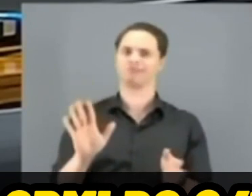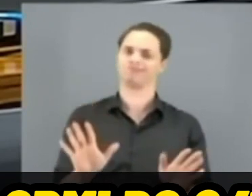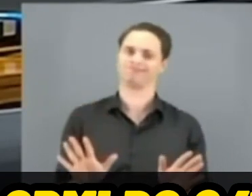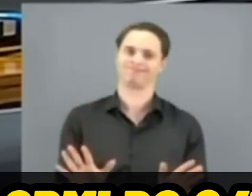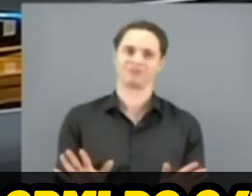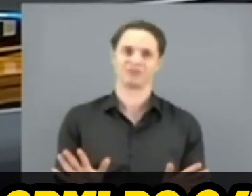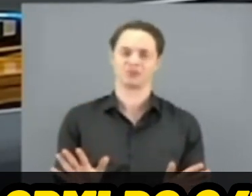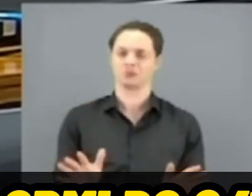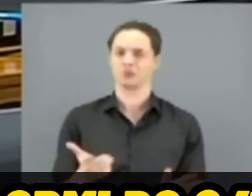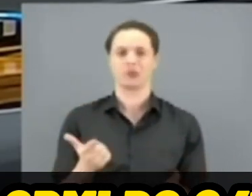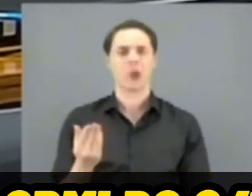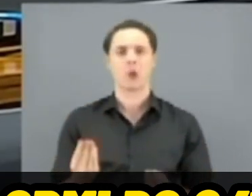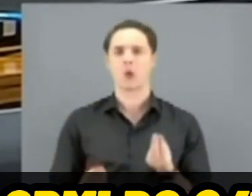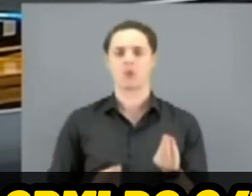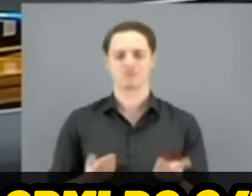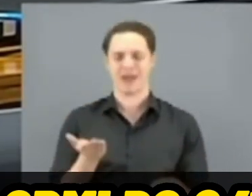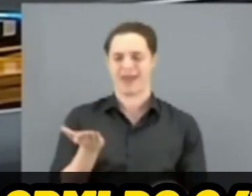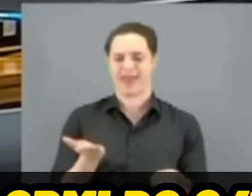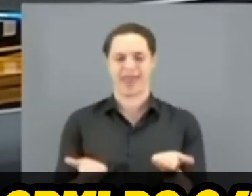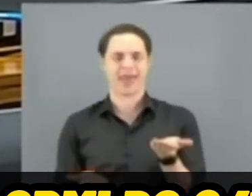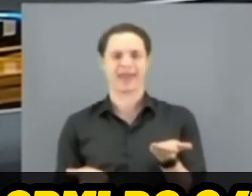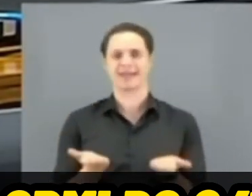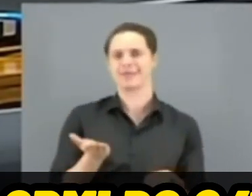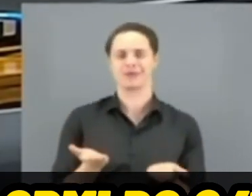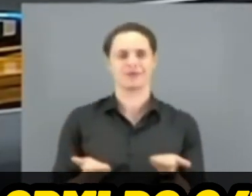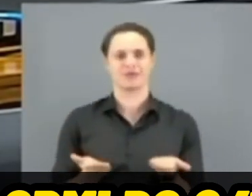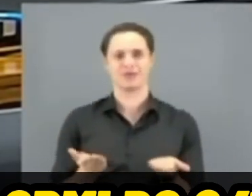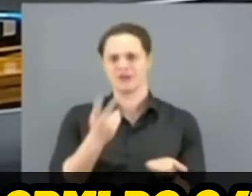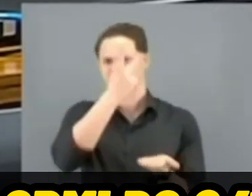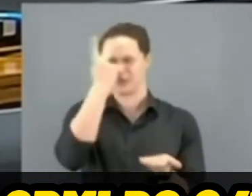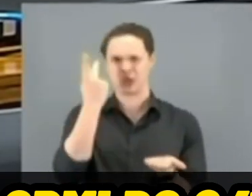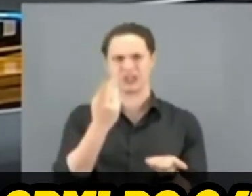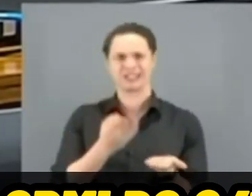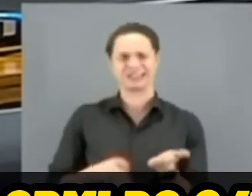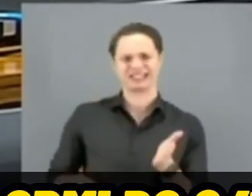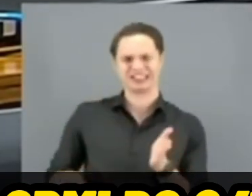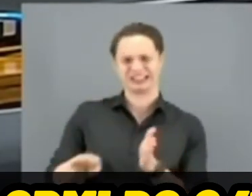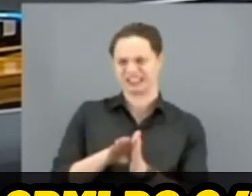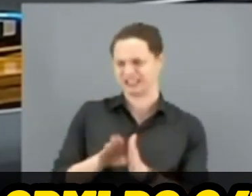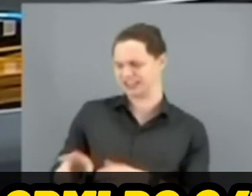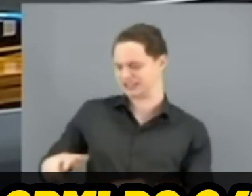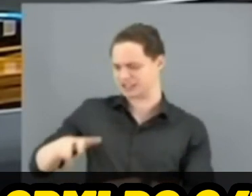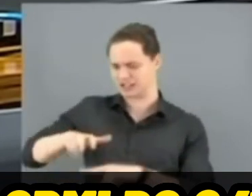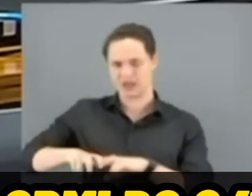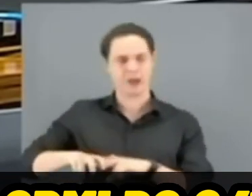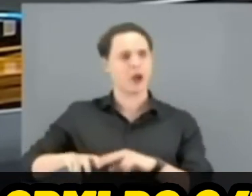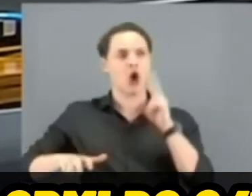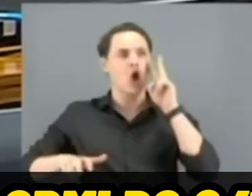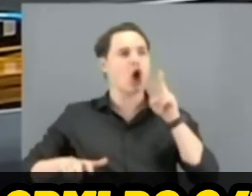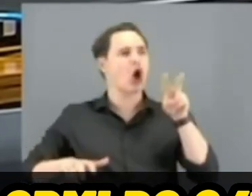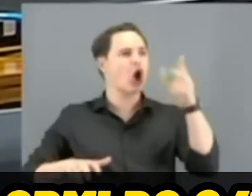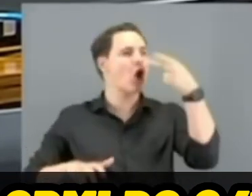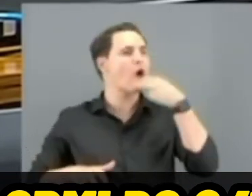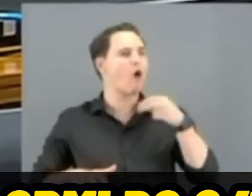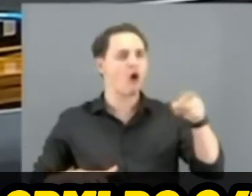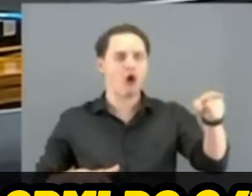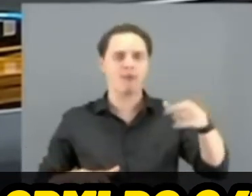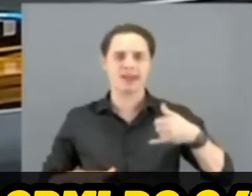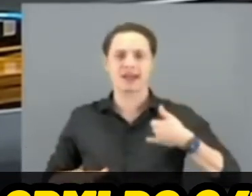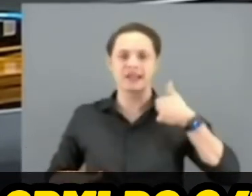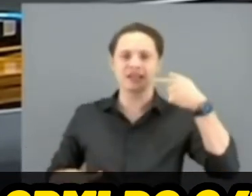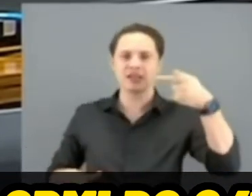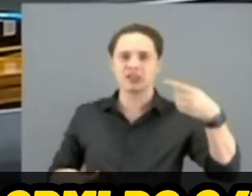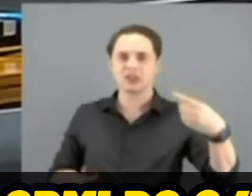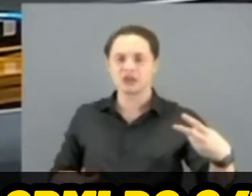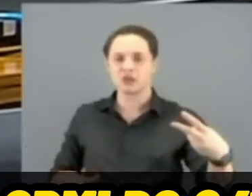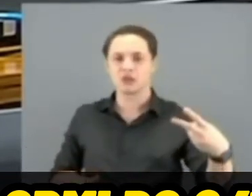tem equilíbrio com quem chega aqui, senhor Bedim, e olha para o senhor, um homem de 72 anos, honrado,